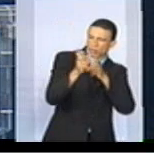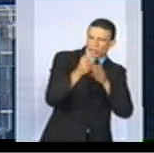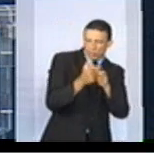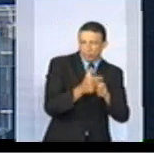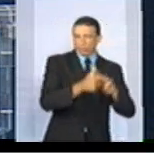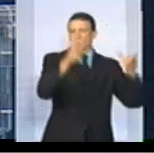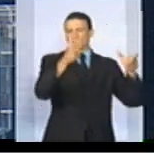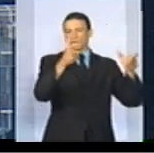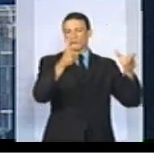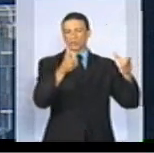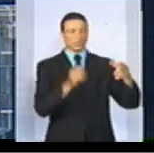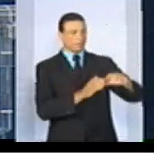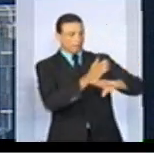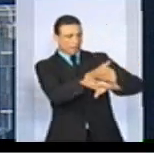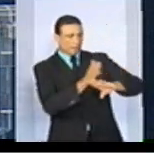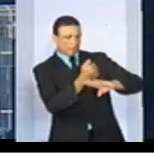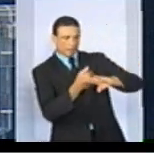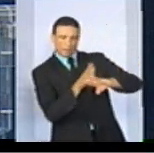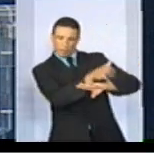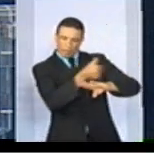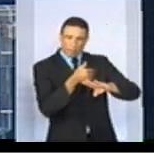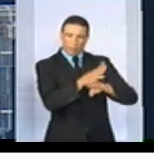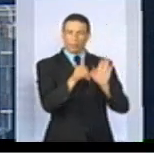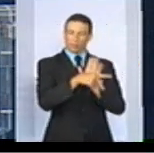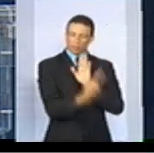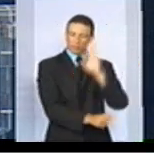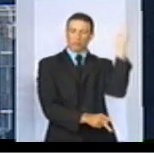tem acesso a um conteúdo produzido também por ele,